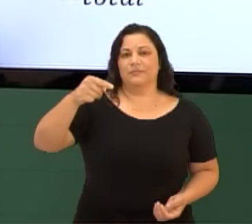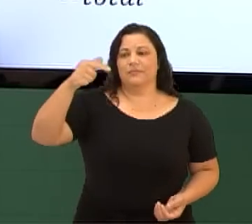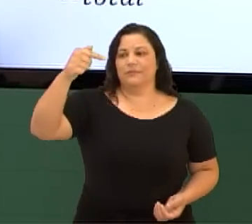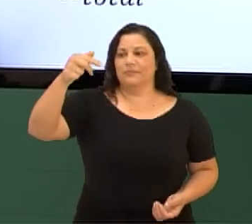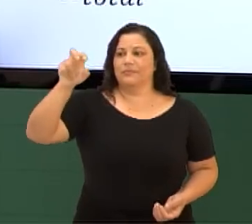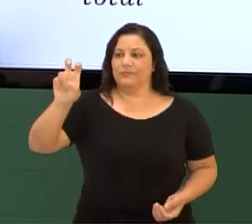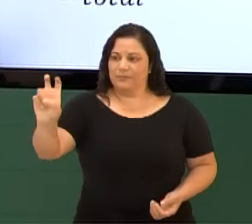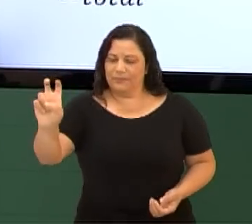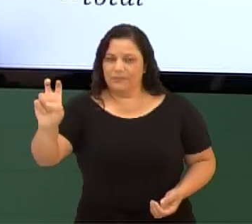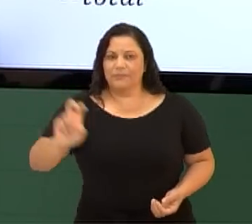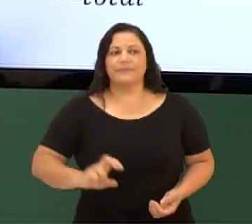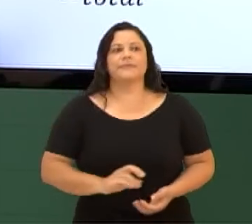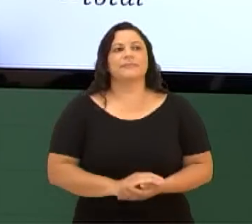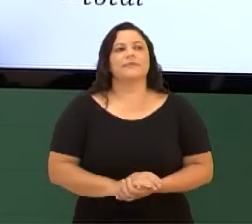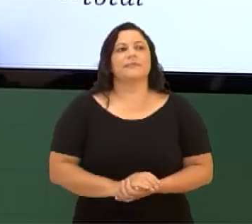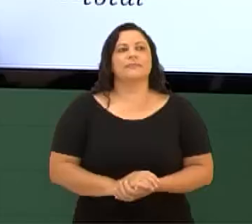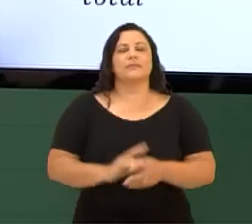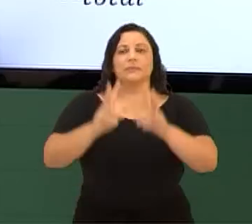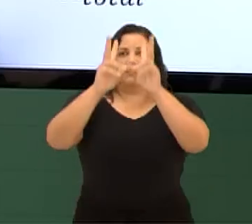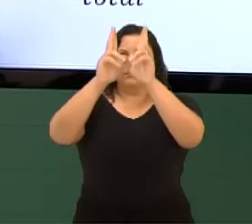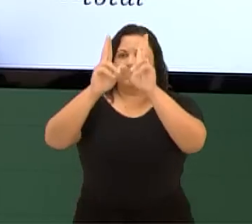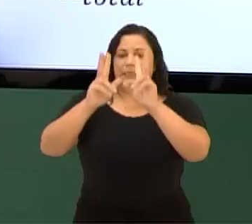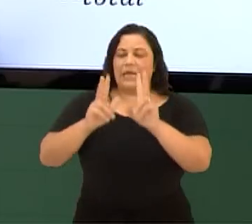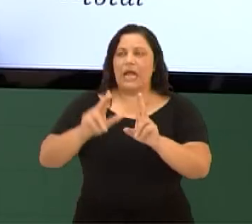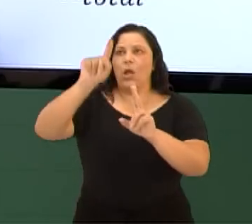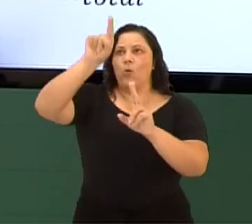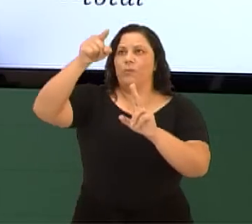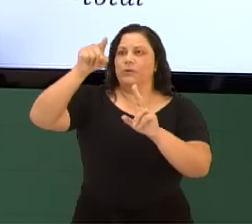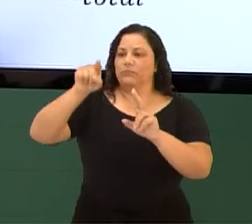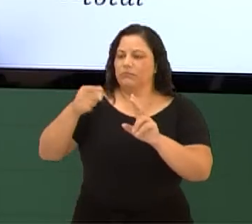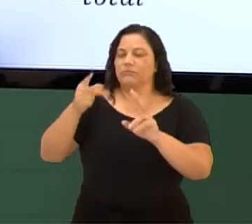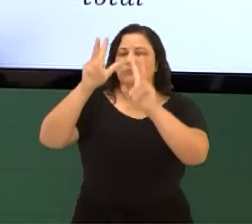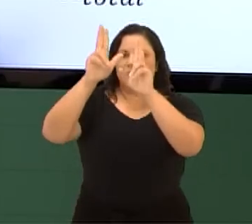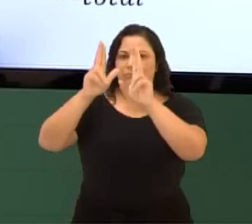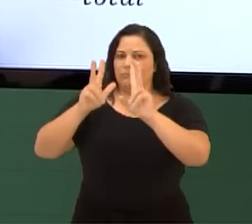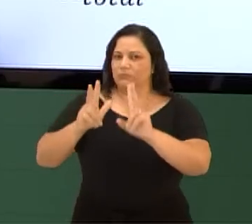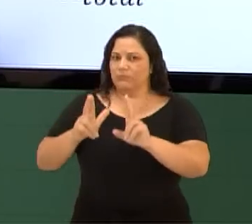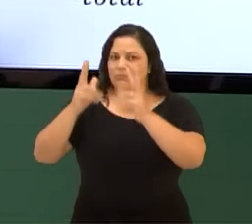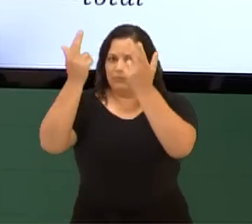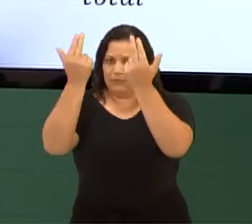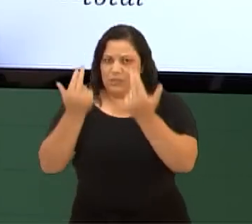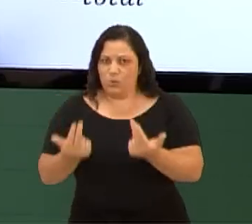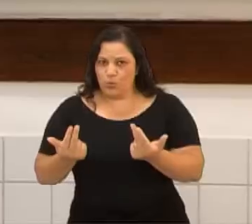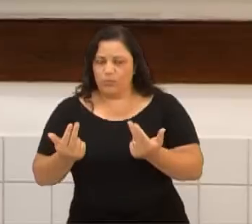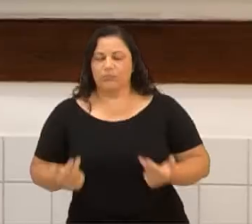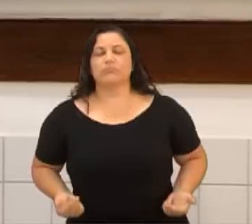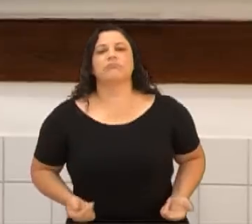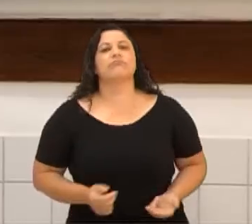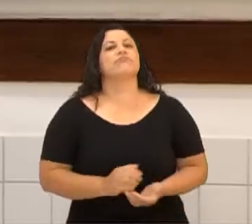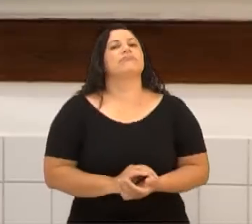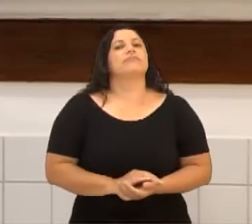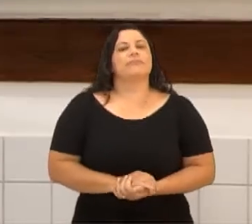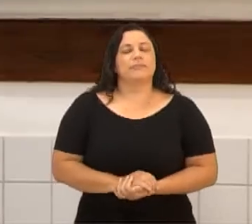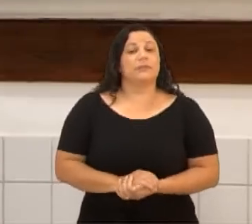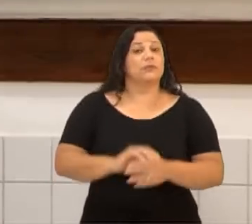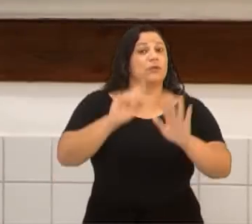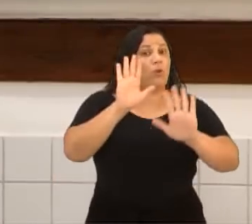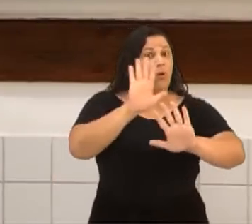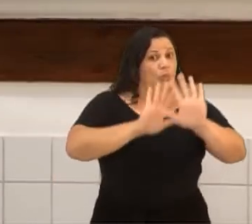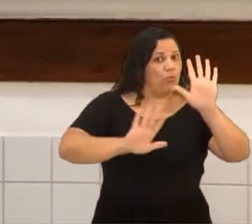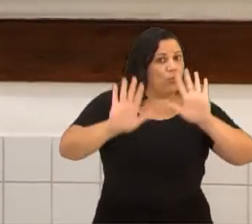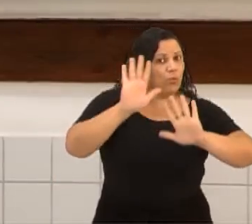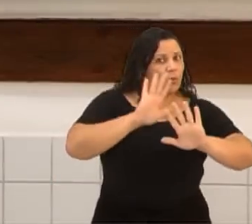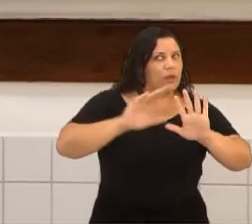3,75. Colocando inteiro embaixo de inteiro, vírgula abaixo de vírgula. Muito cuidado